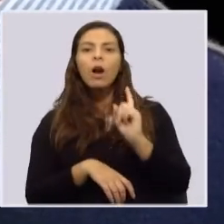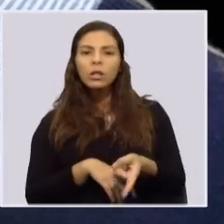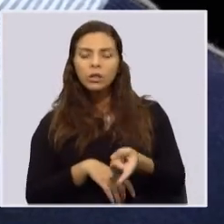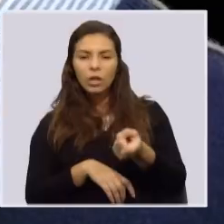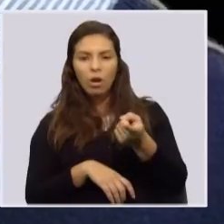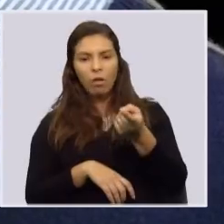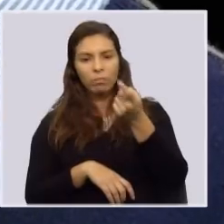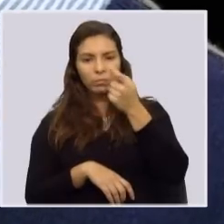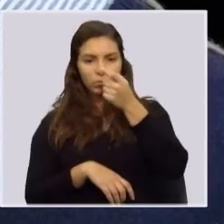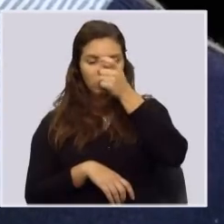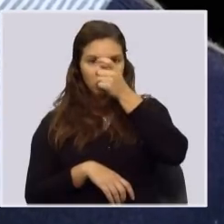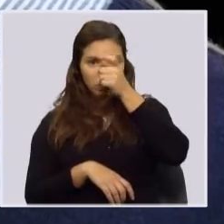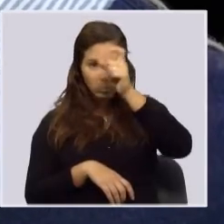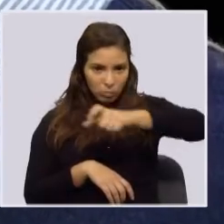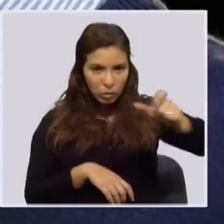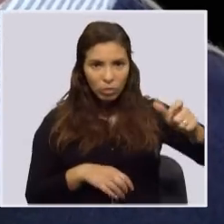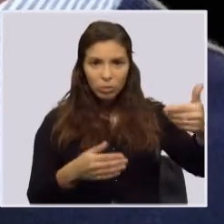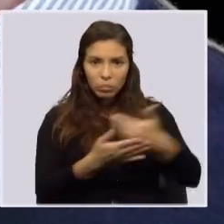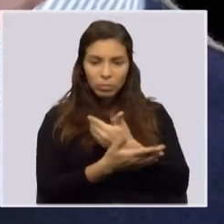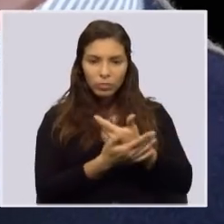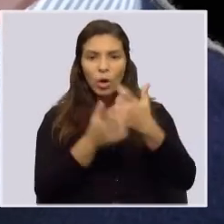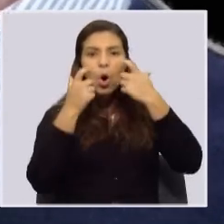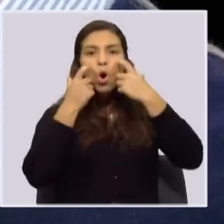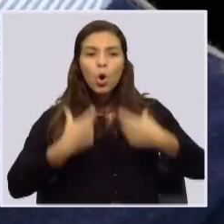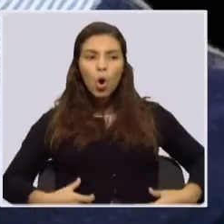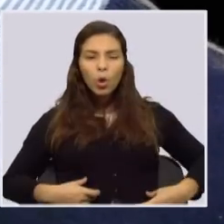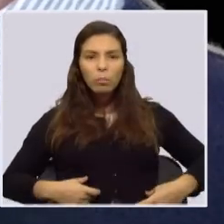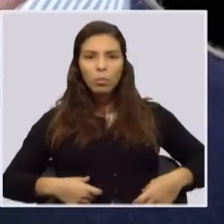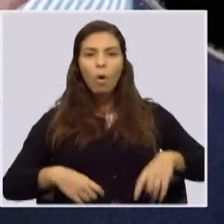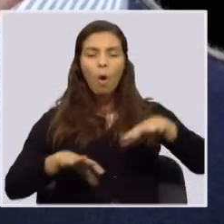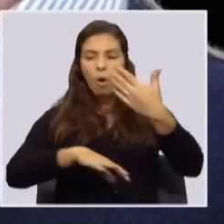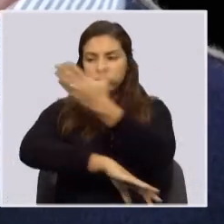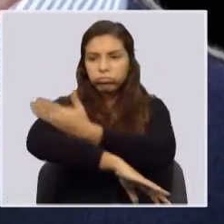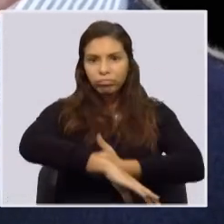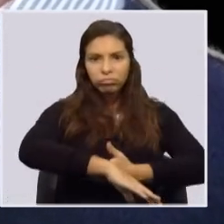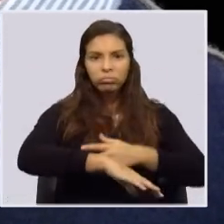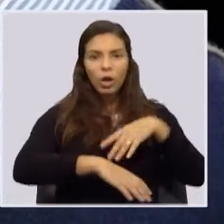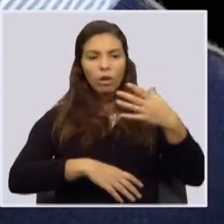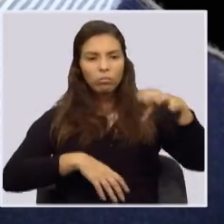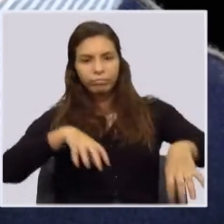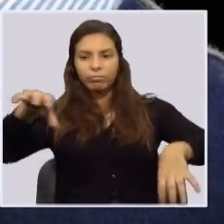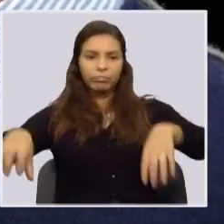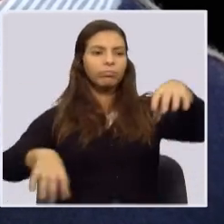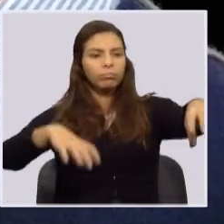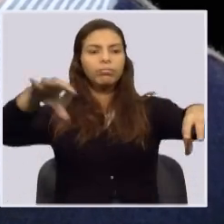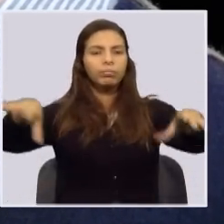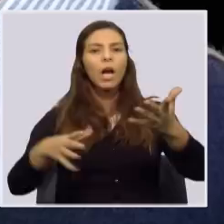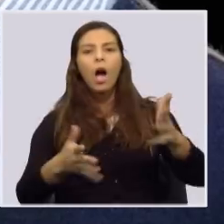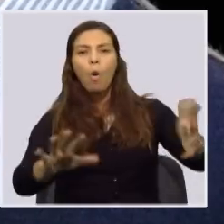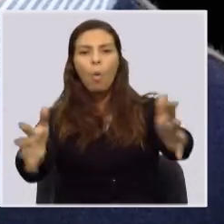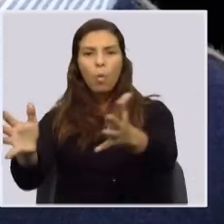de corpos ou as partes do corpo onde é que estariam espalhadas no Alcatrão. E isso